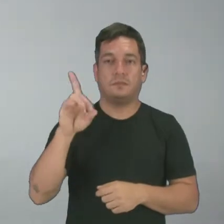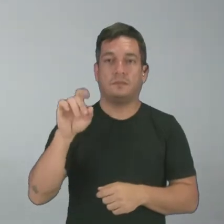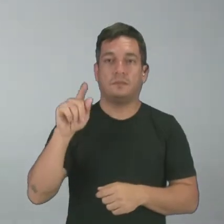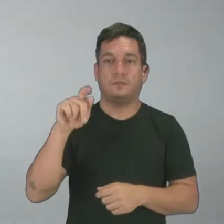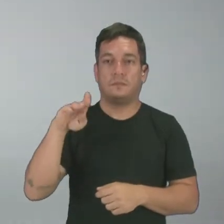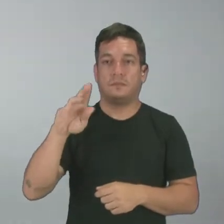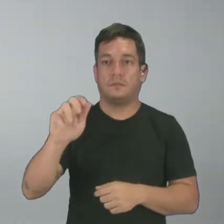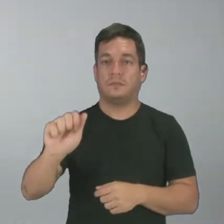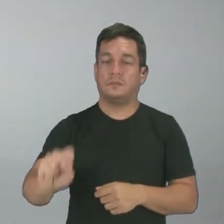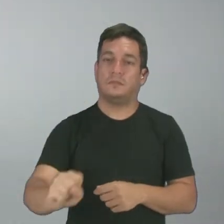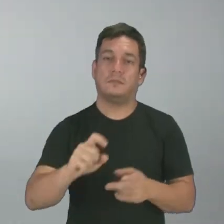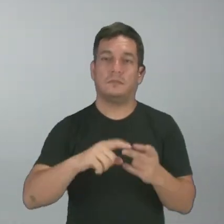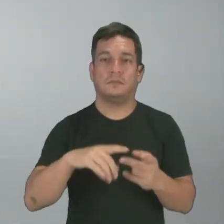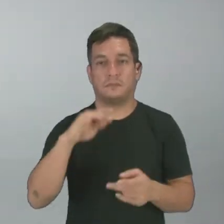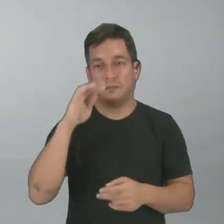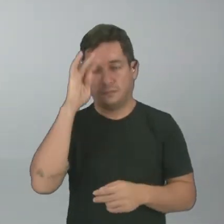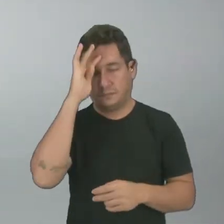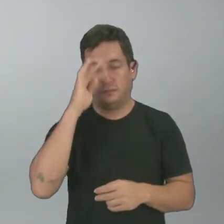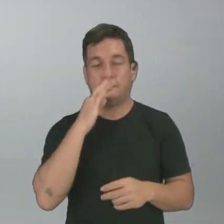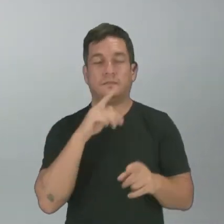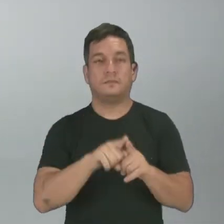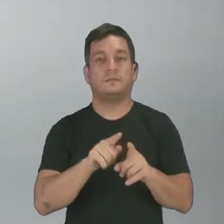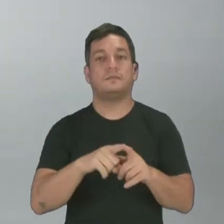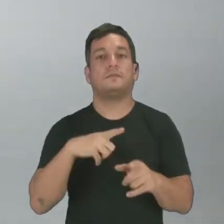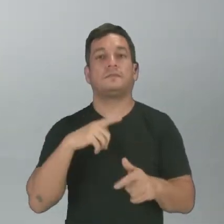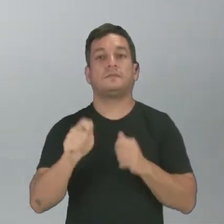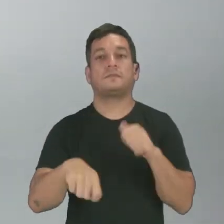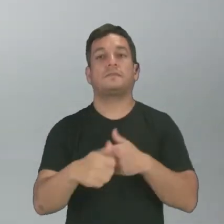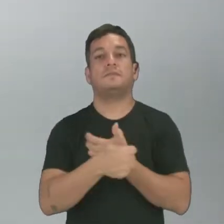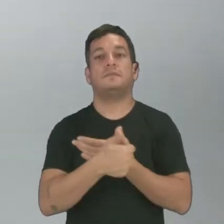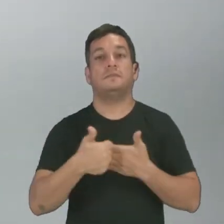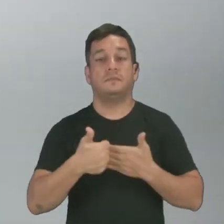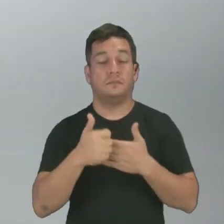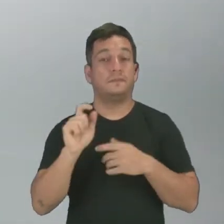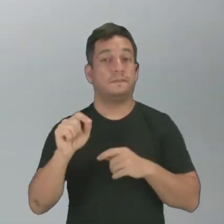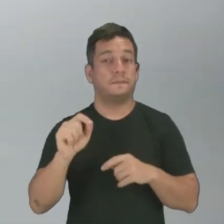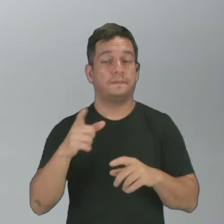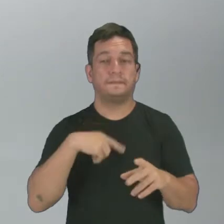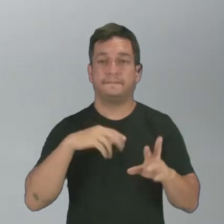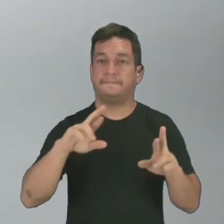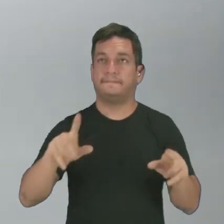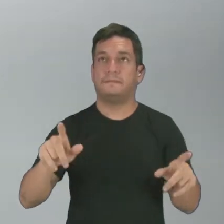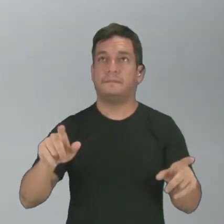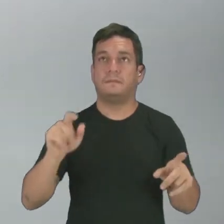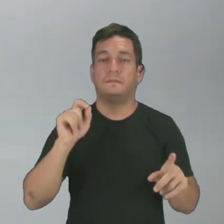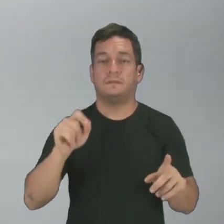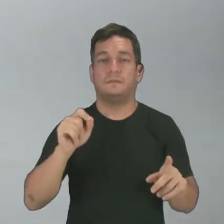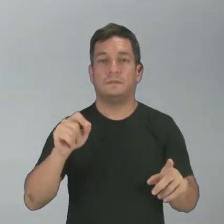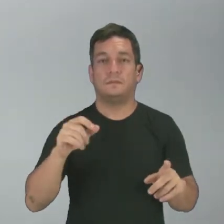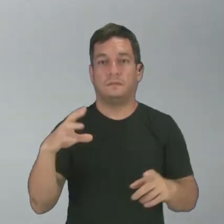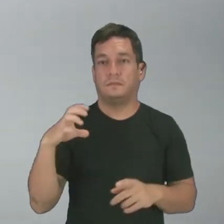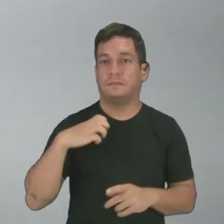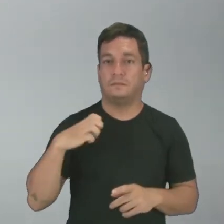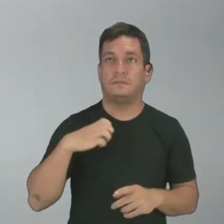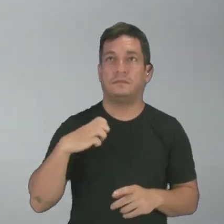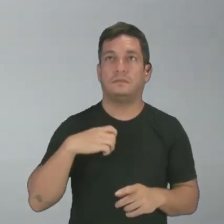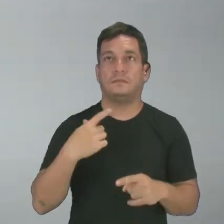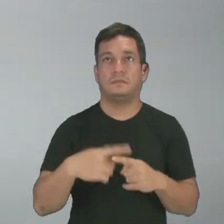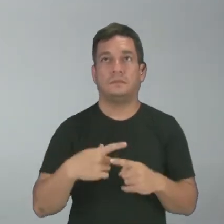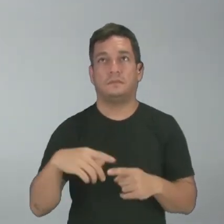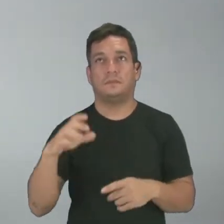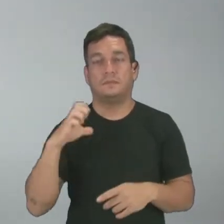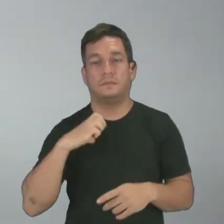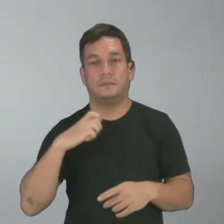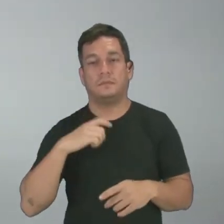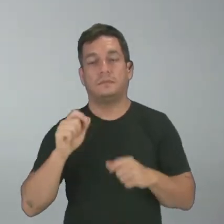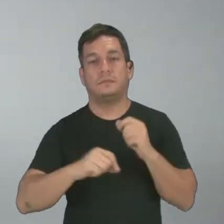em doutrinas. Então, a doutrina produz moral, né, e a moral ela é um pouco diferente da ética, porque a